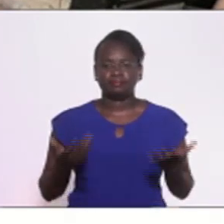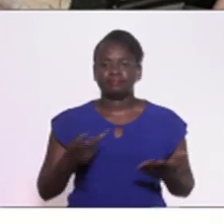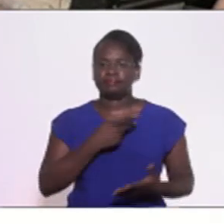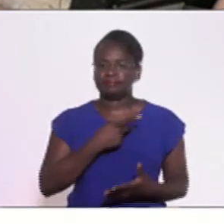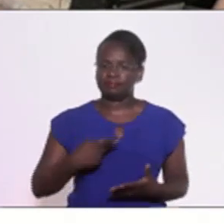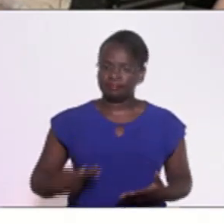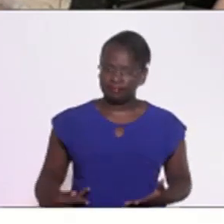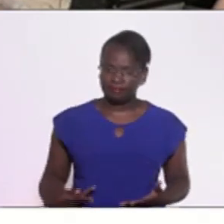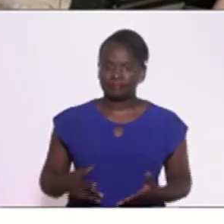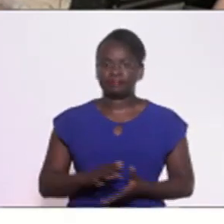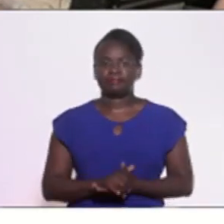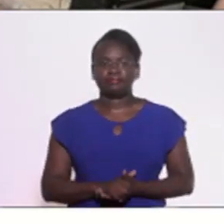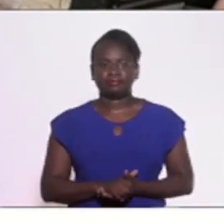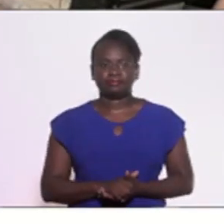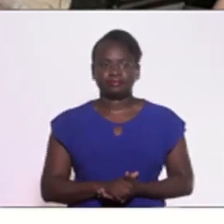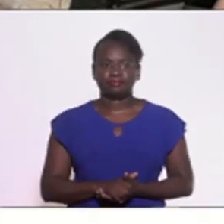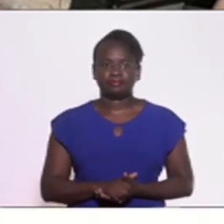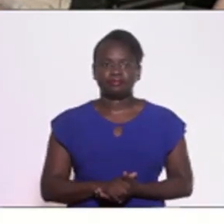presidente,